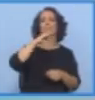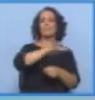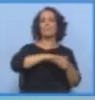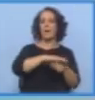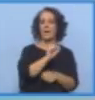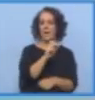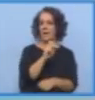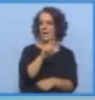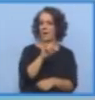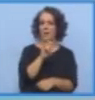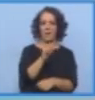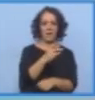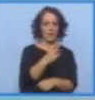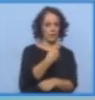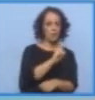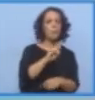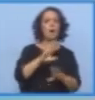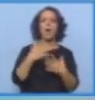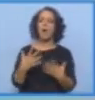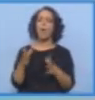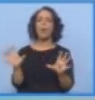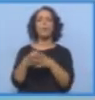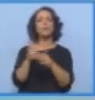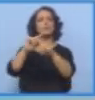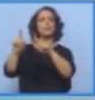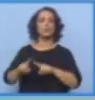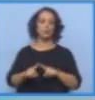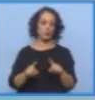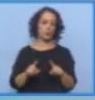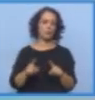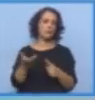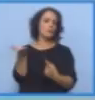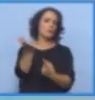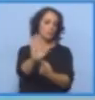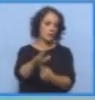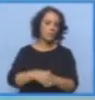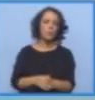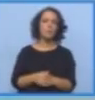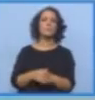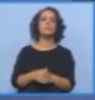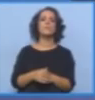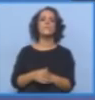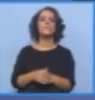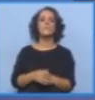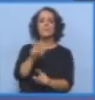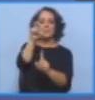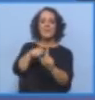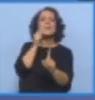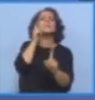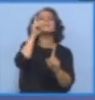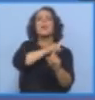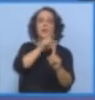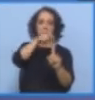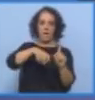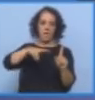de diferentes comunidades, quando podemos colocar essa questão também acerca quem é e como é o Messias? Eu julgo que sim,